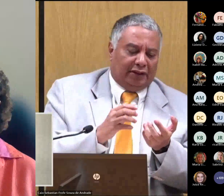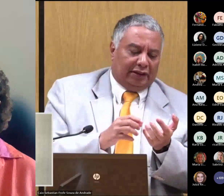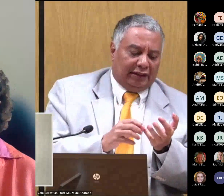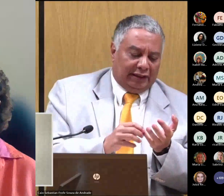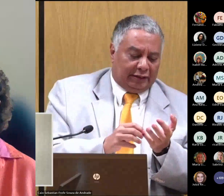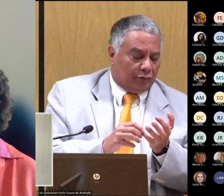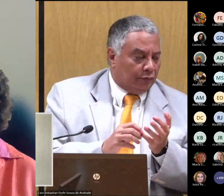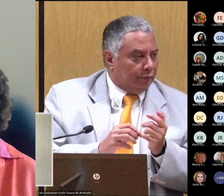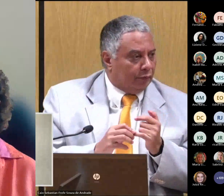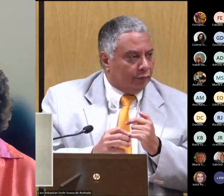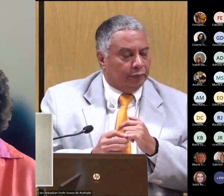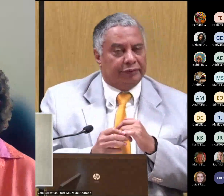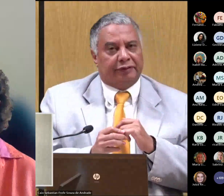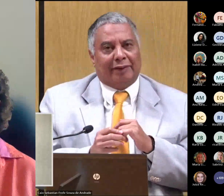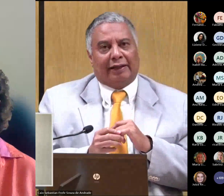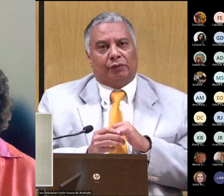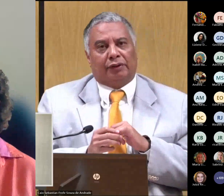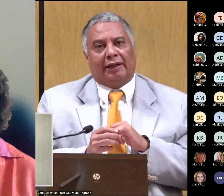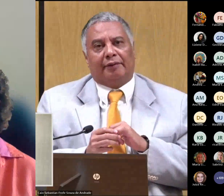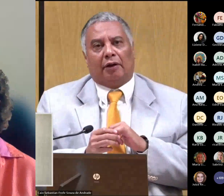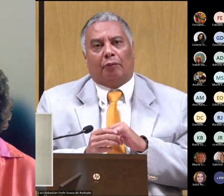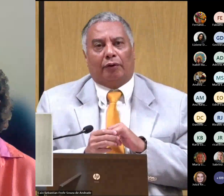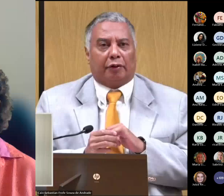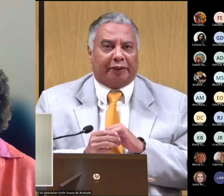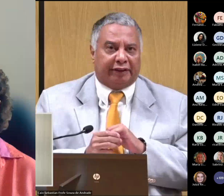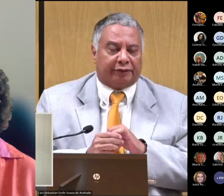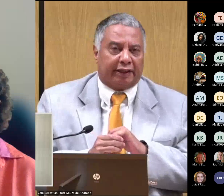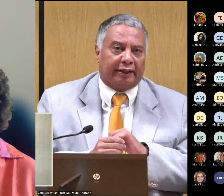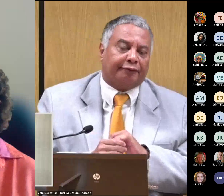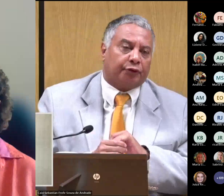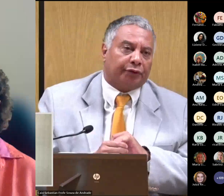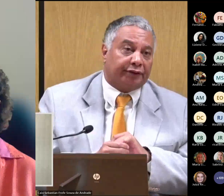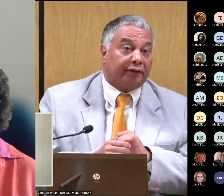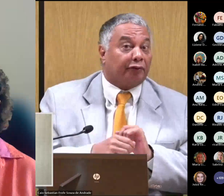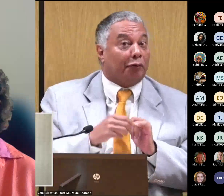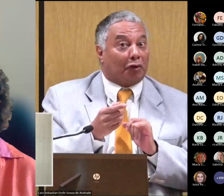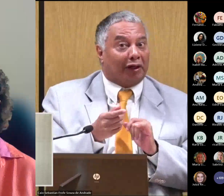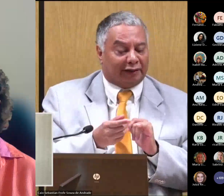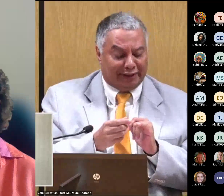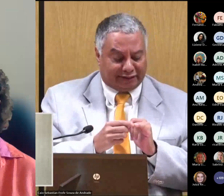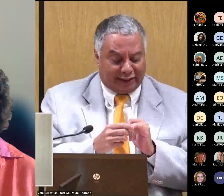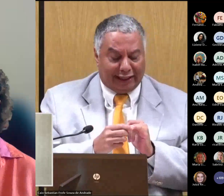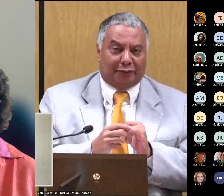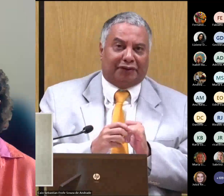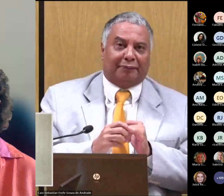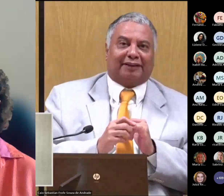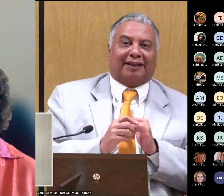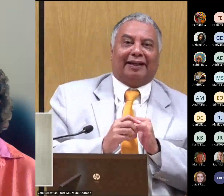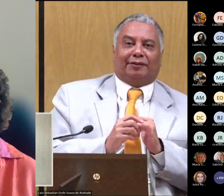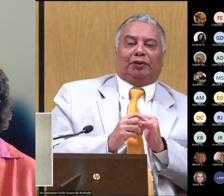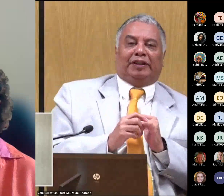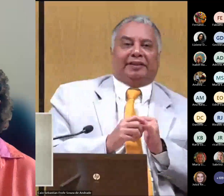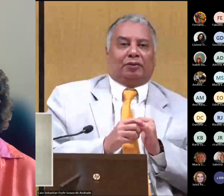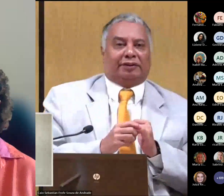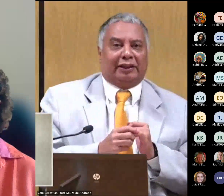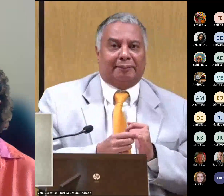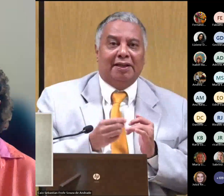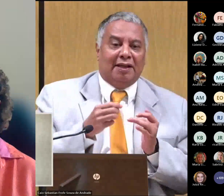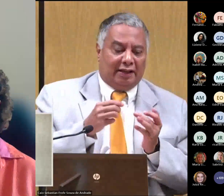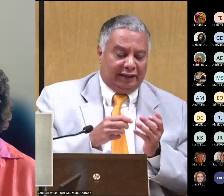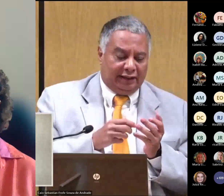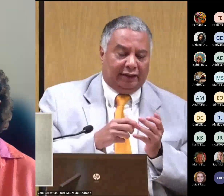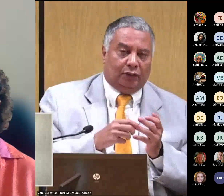né com o desembargador Guilherme Calmon que é o presidente do trf2 que foi meu colega de Mestrado muito tempo atrás não vou nem dizer quanto